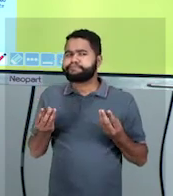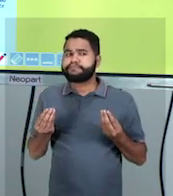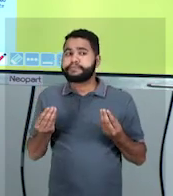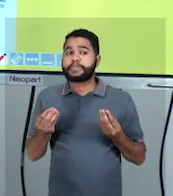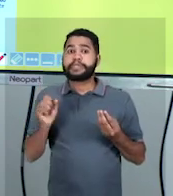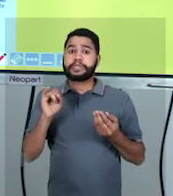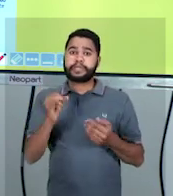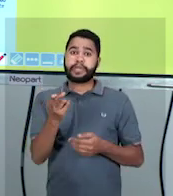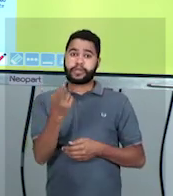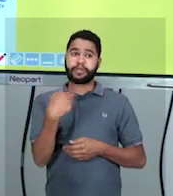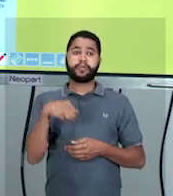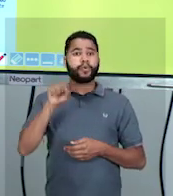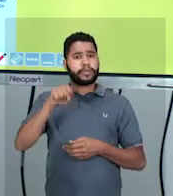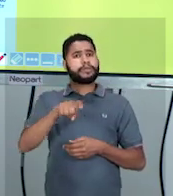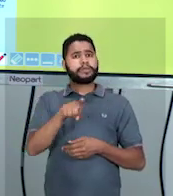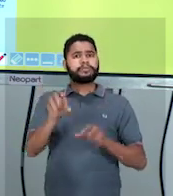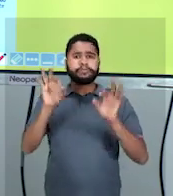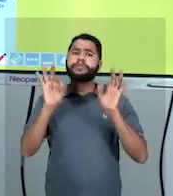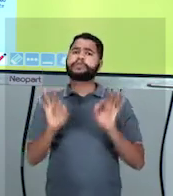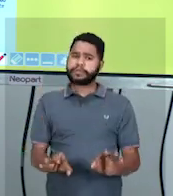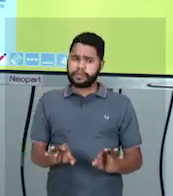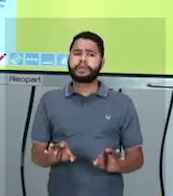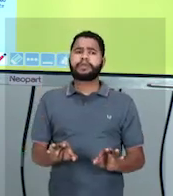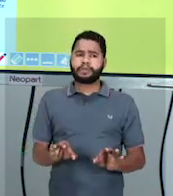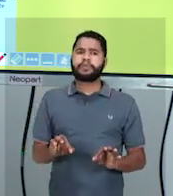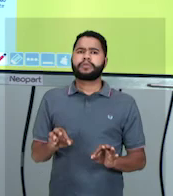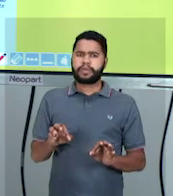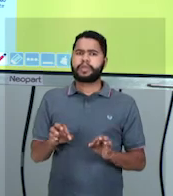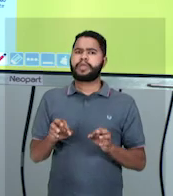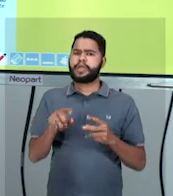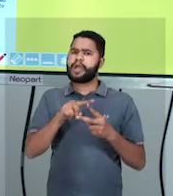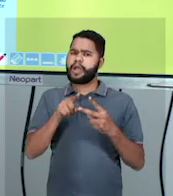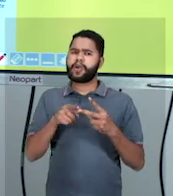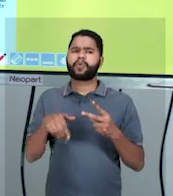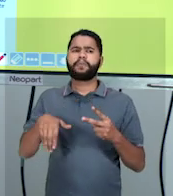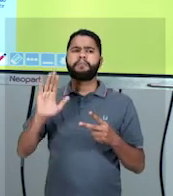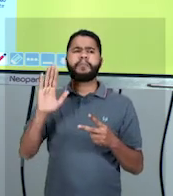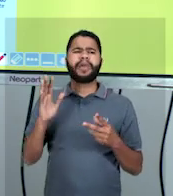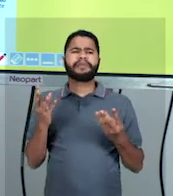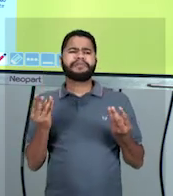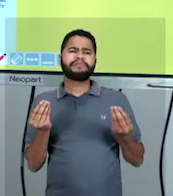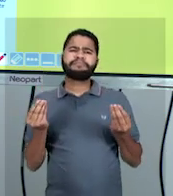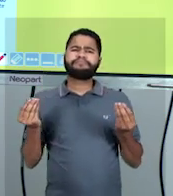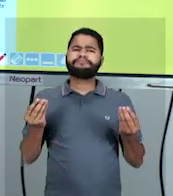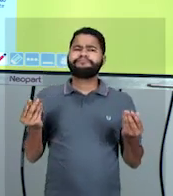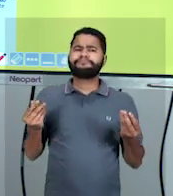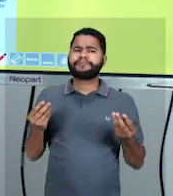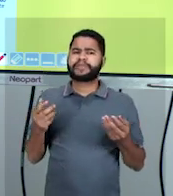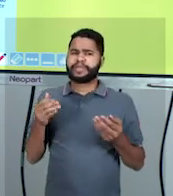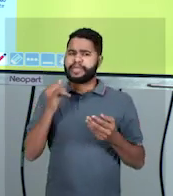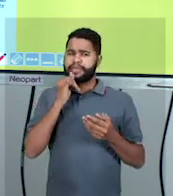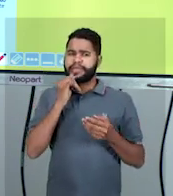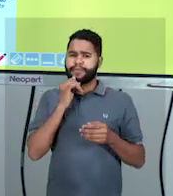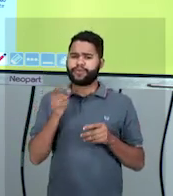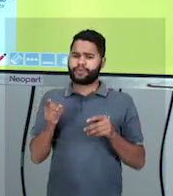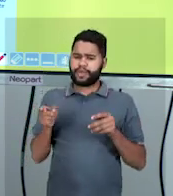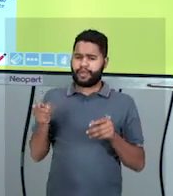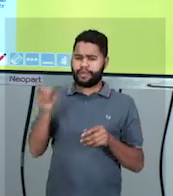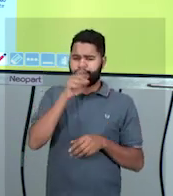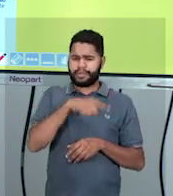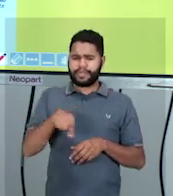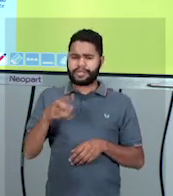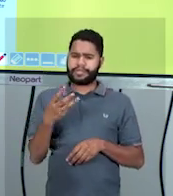a sua resposta foi sim você tá certo existem sem ângulos maiores a mas não faz sentido Professor porque seu parceiro aqui